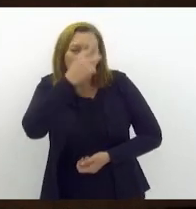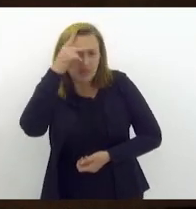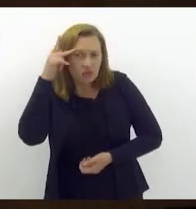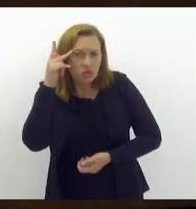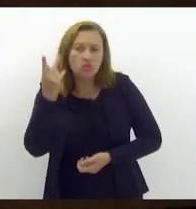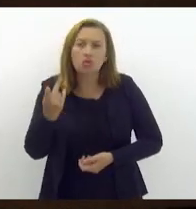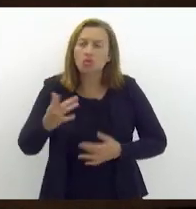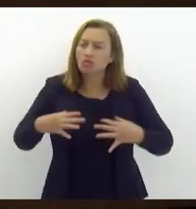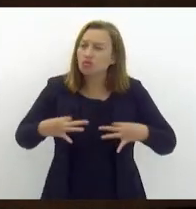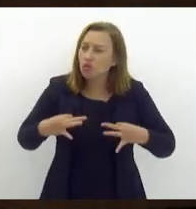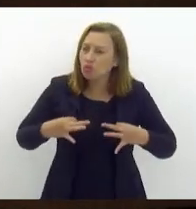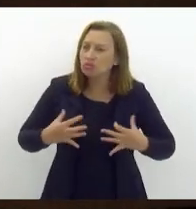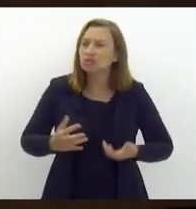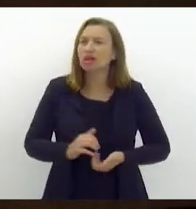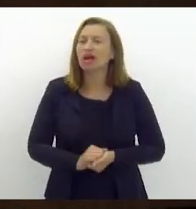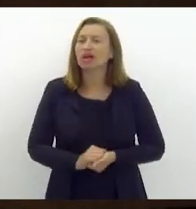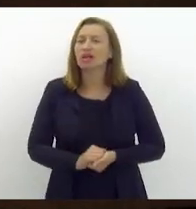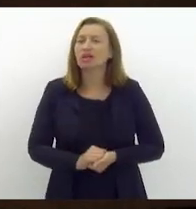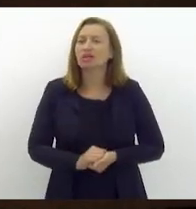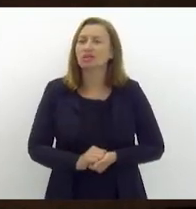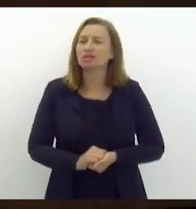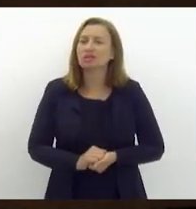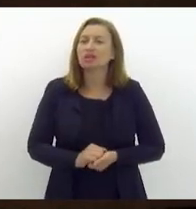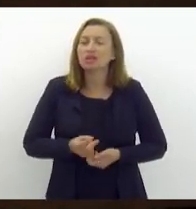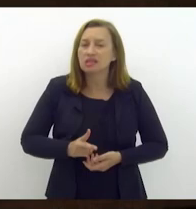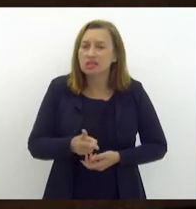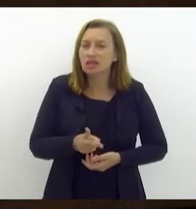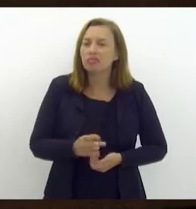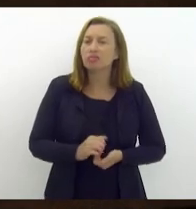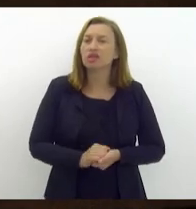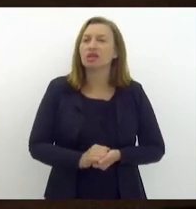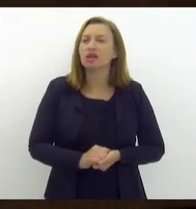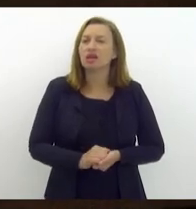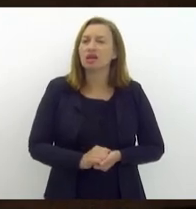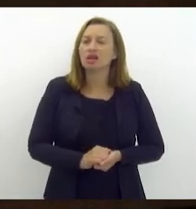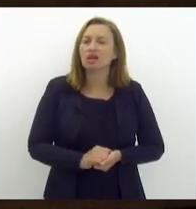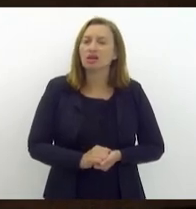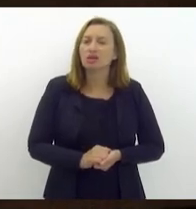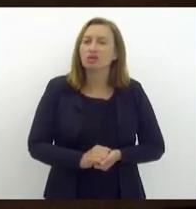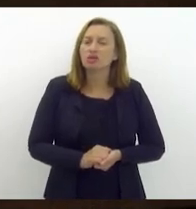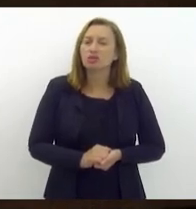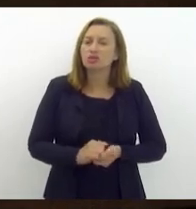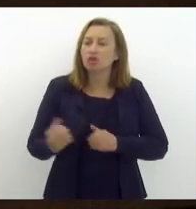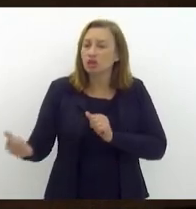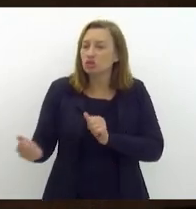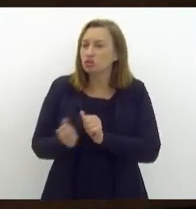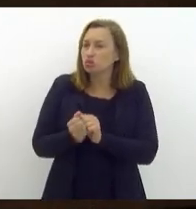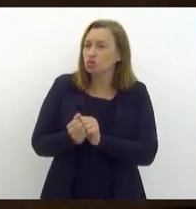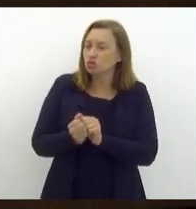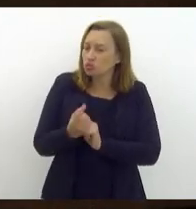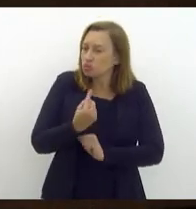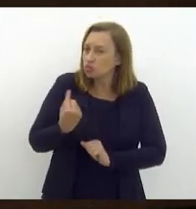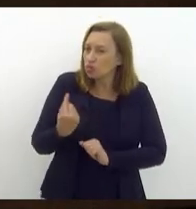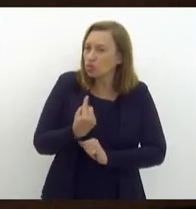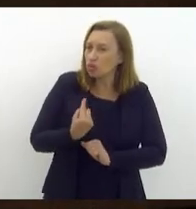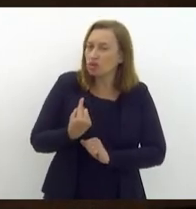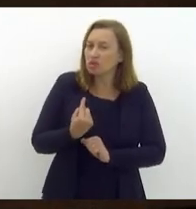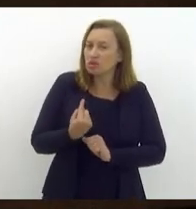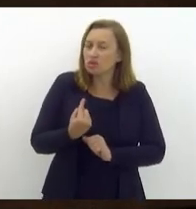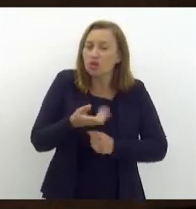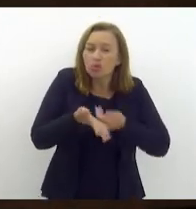forma voluntária se colocam sempre à disposição de ficar junto conosco,